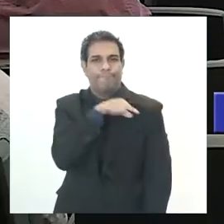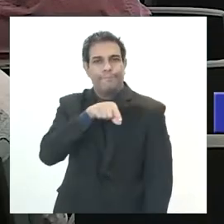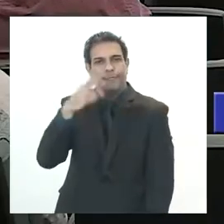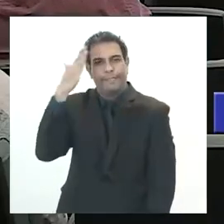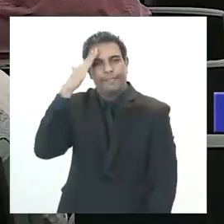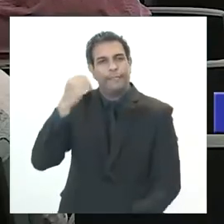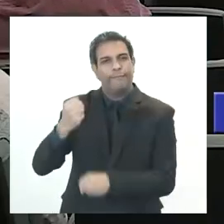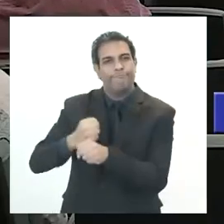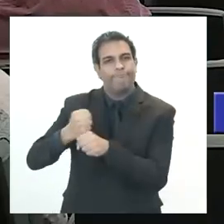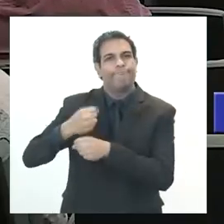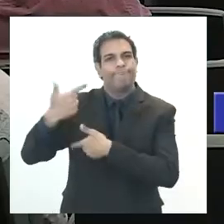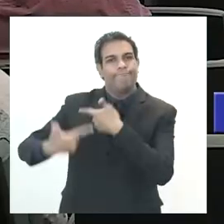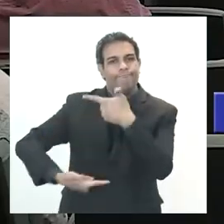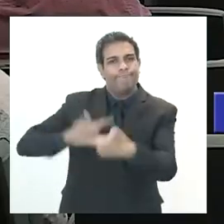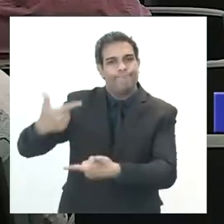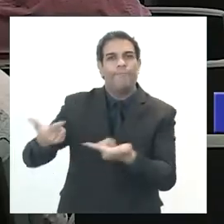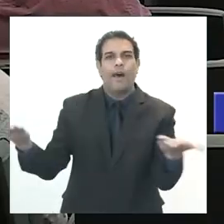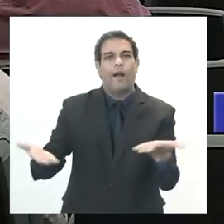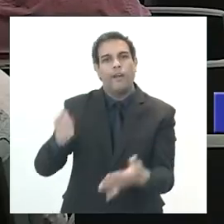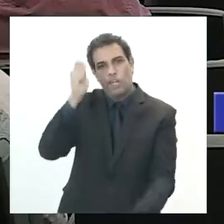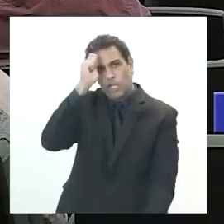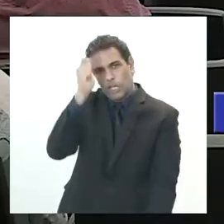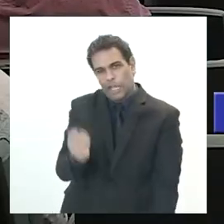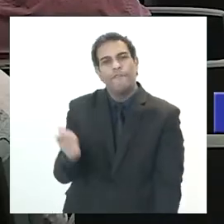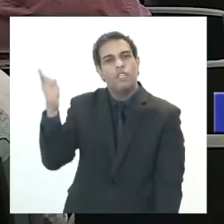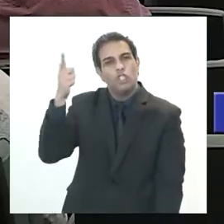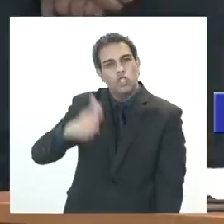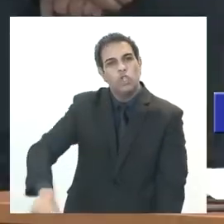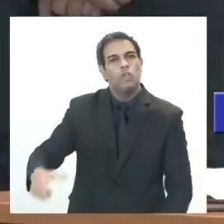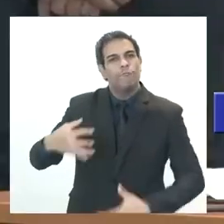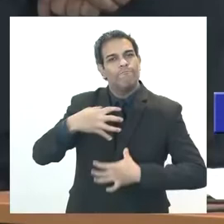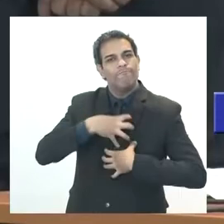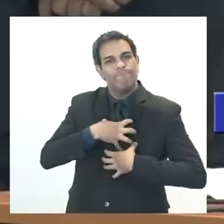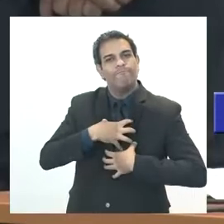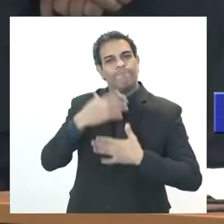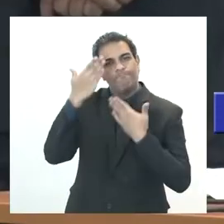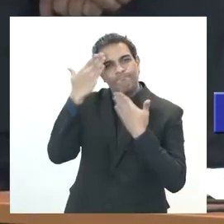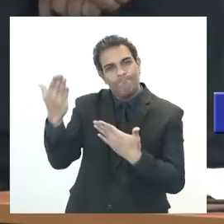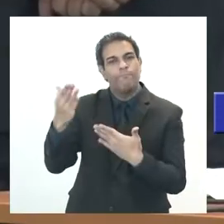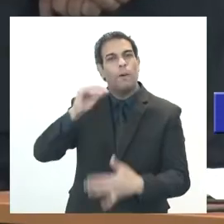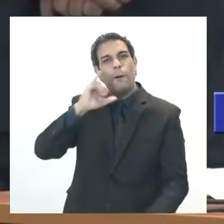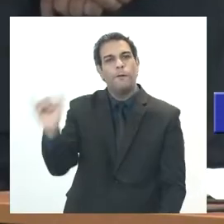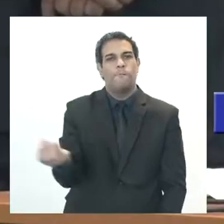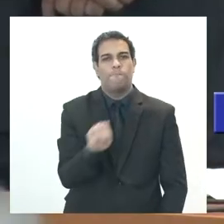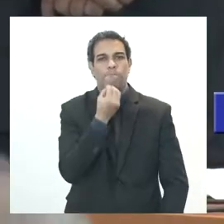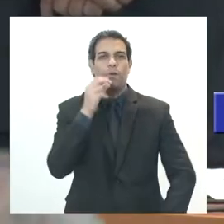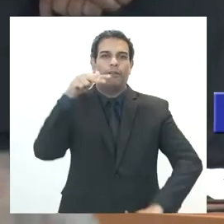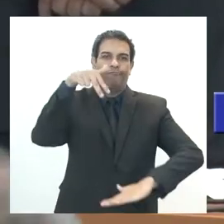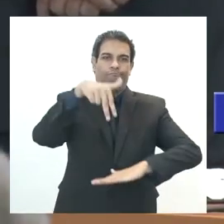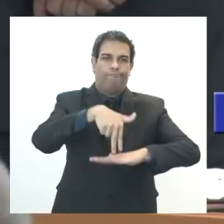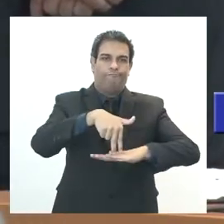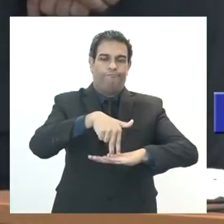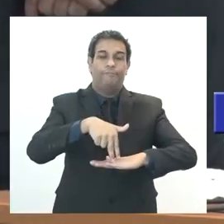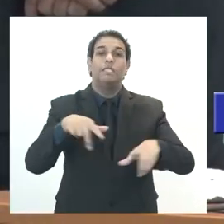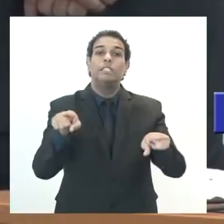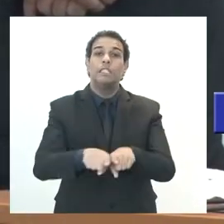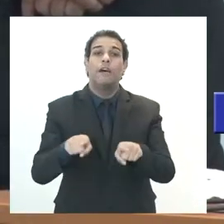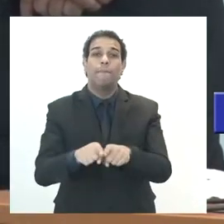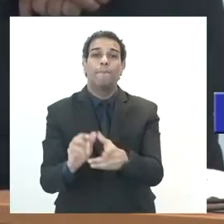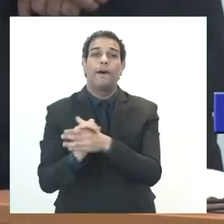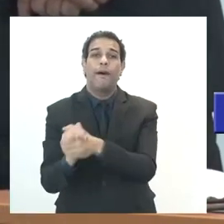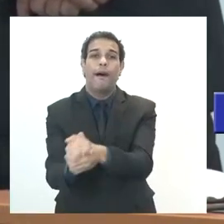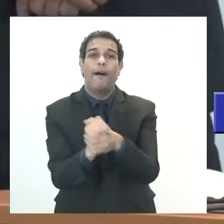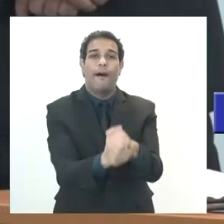vida dedicada a isso e a gente agradece essa atuação é muito importante é parabenizo pelo